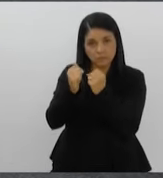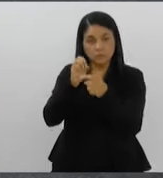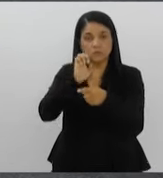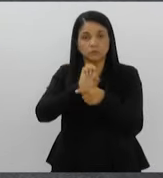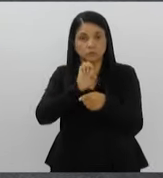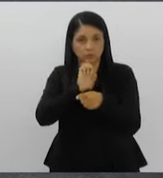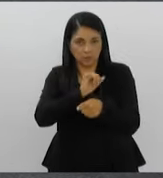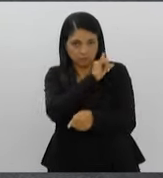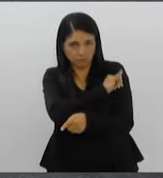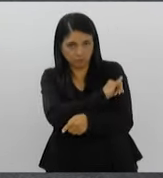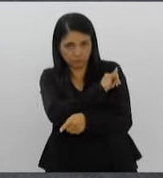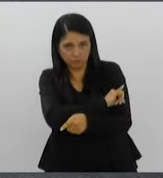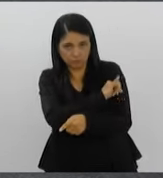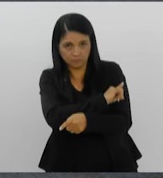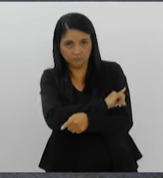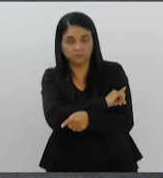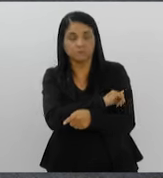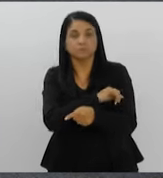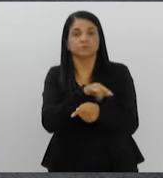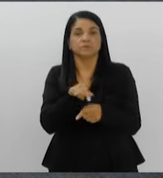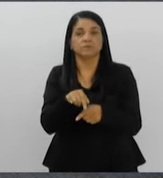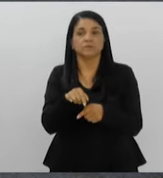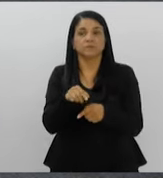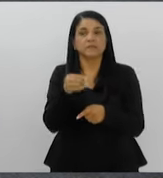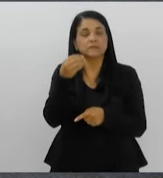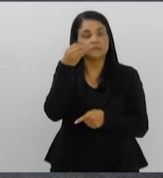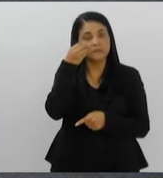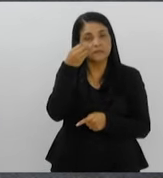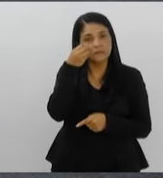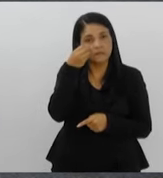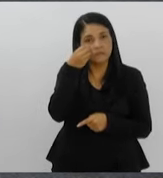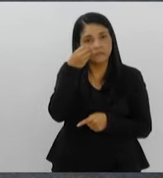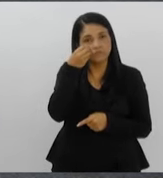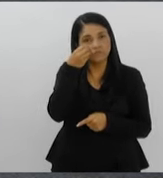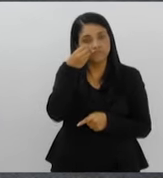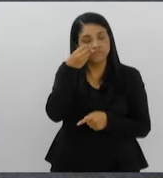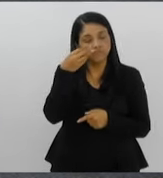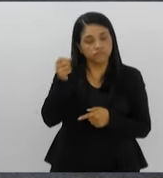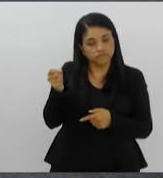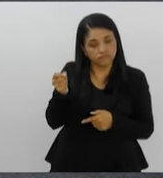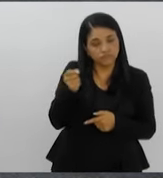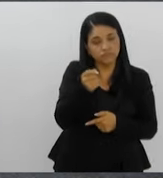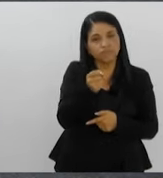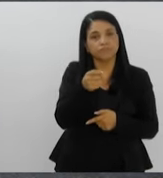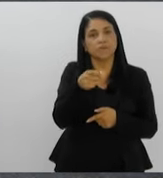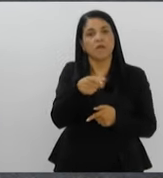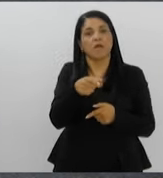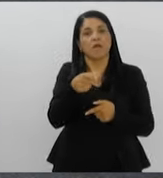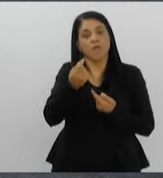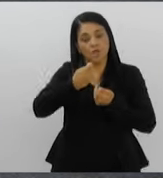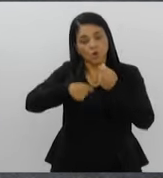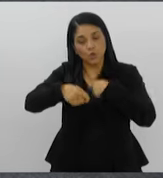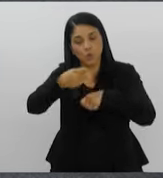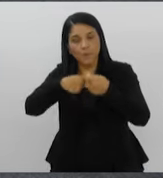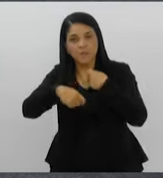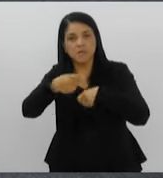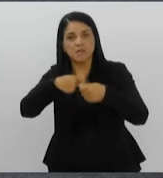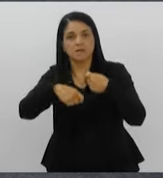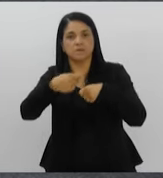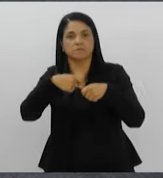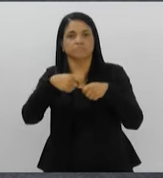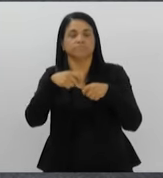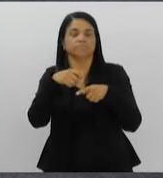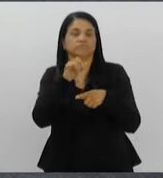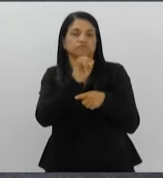Janeiro, tentando, assim, reaquecer a economia fluminense, que é uma das pautas